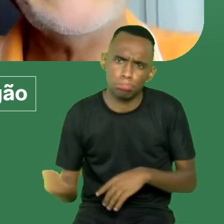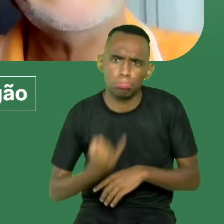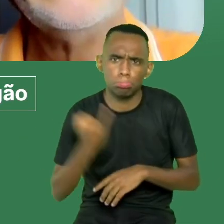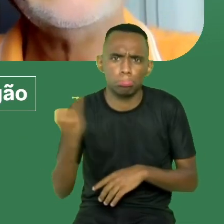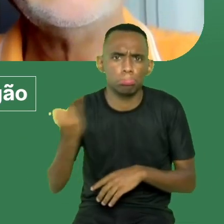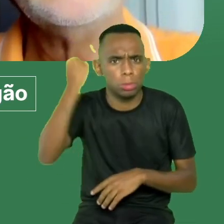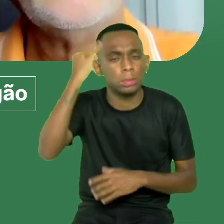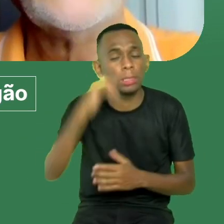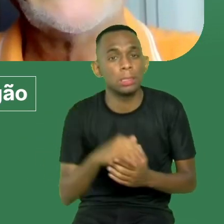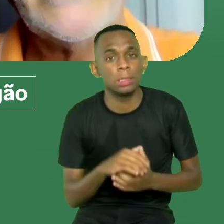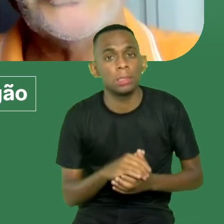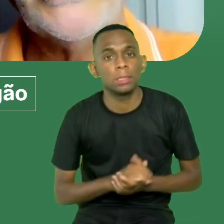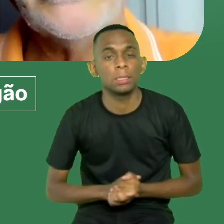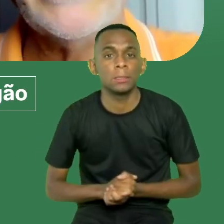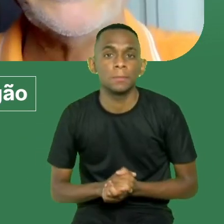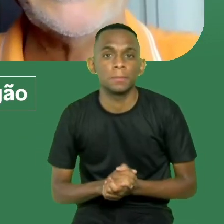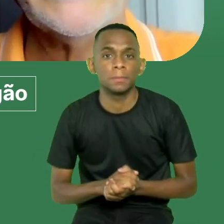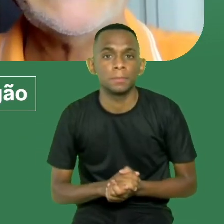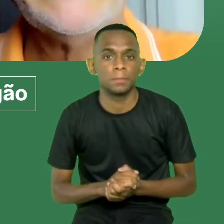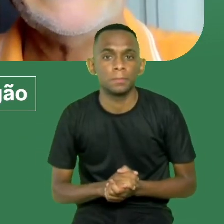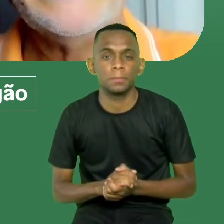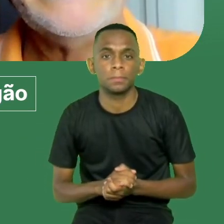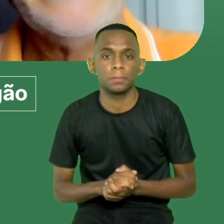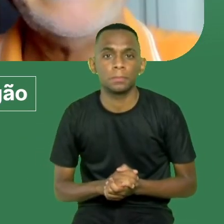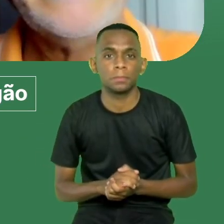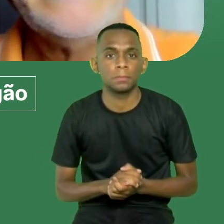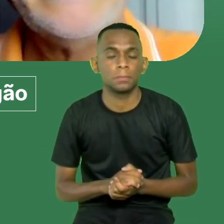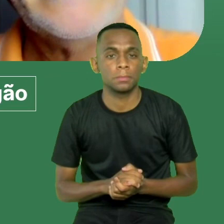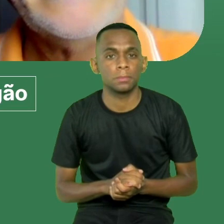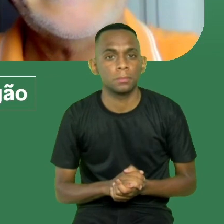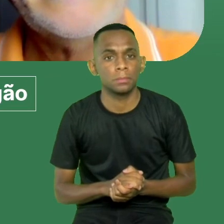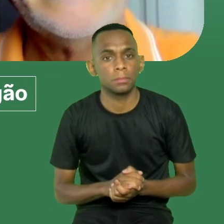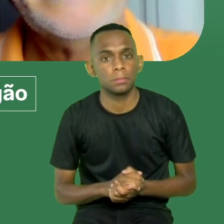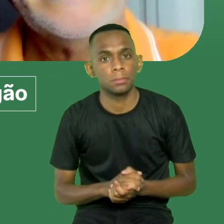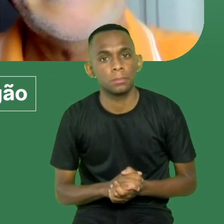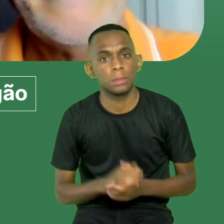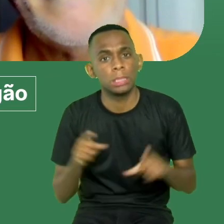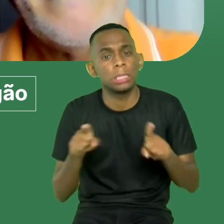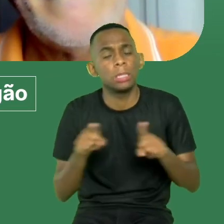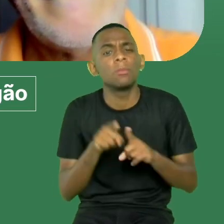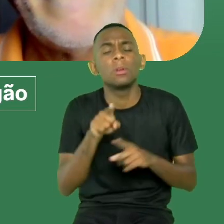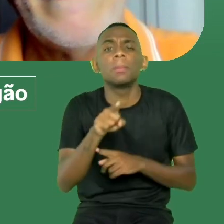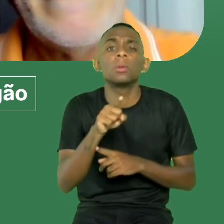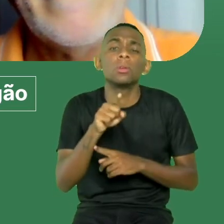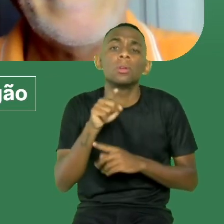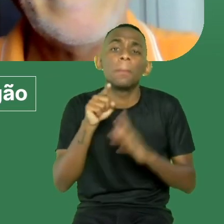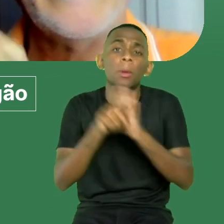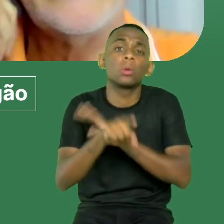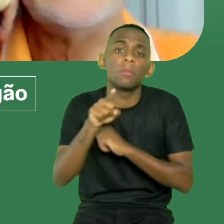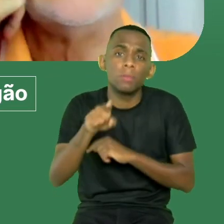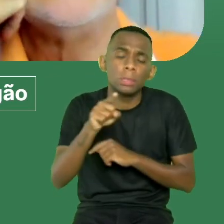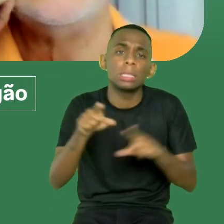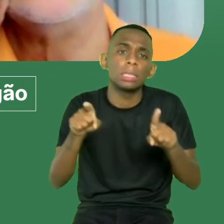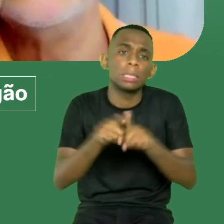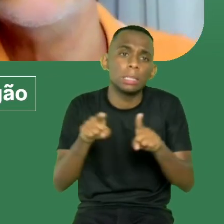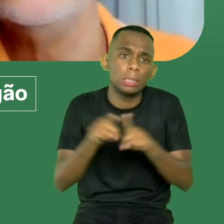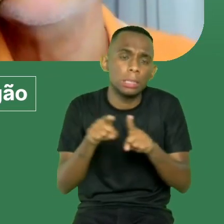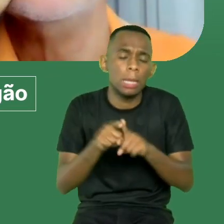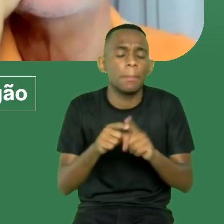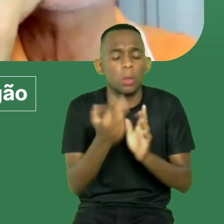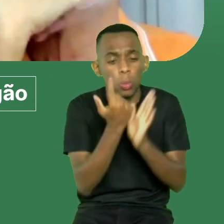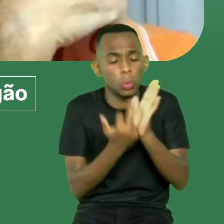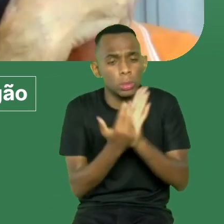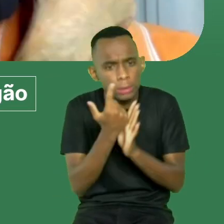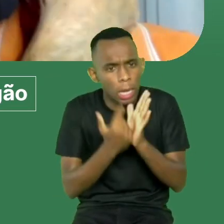leitor, É. seduzir o leitor. Você também tem esse cunho de ilustrador